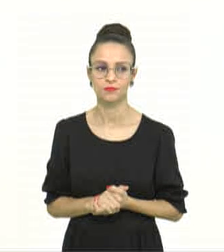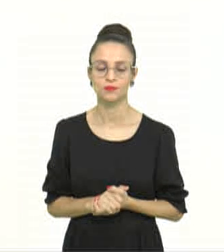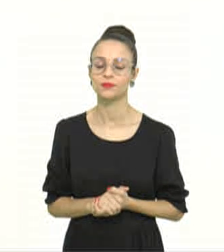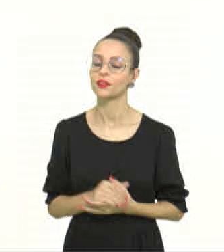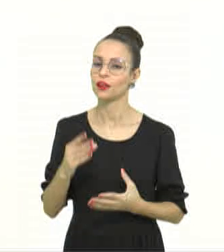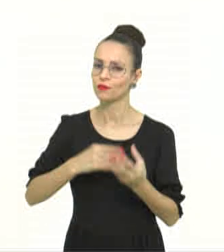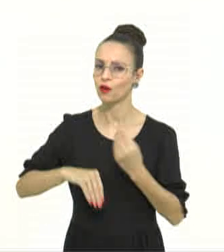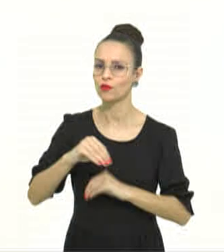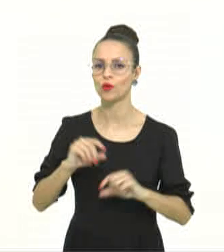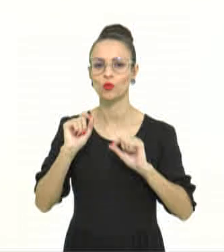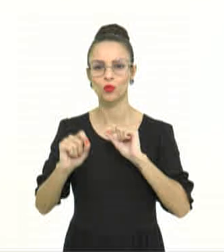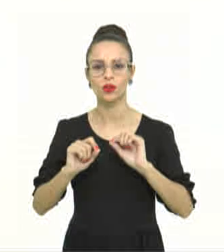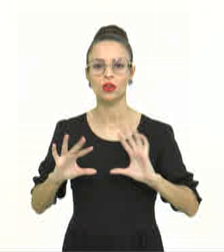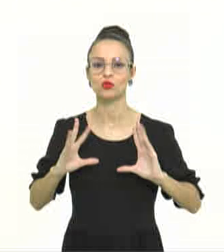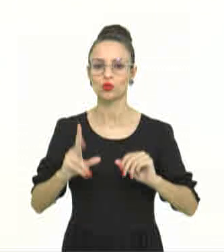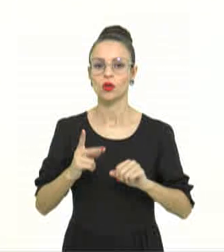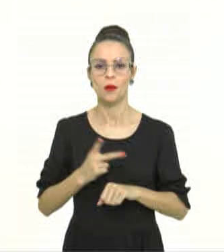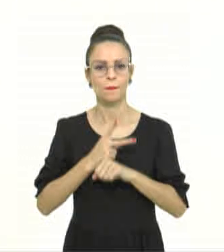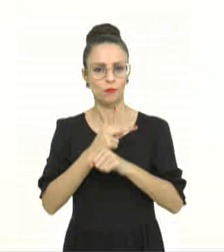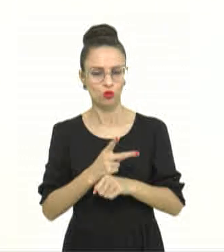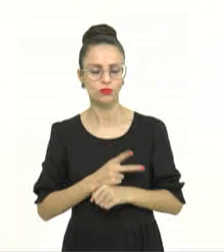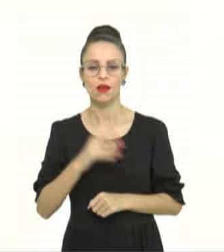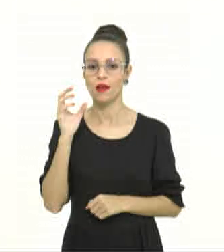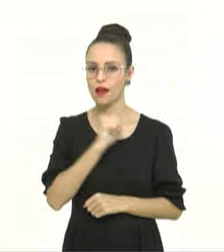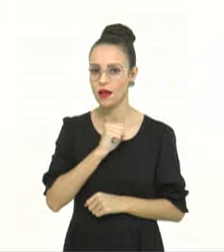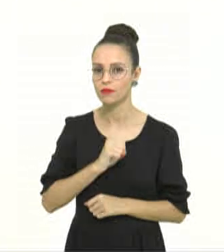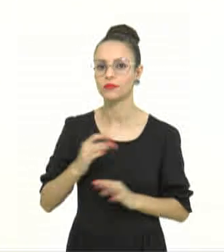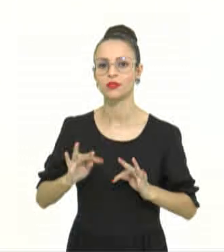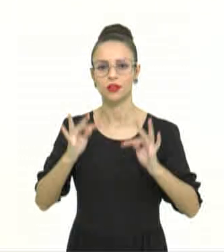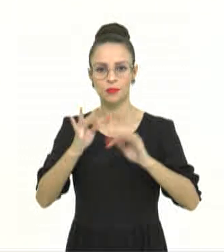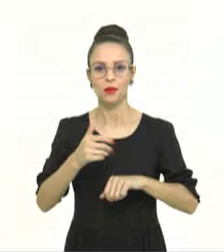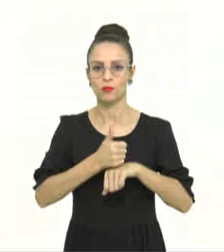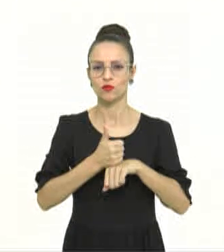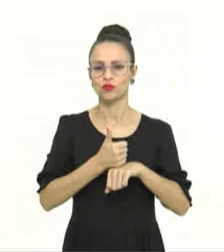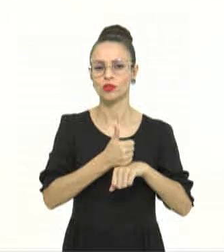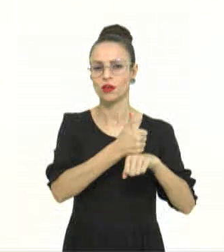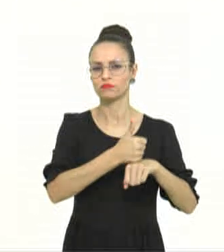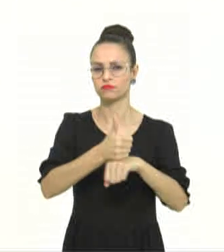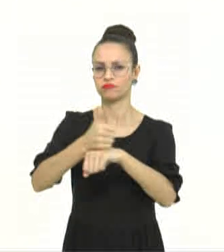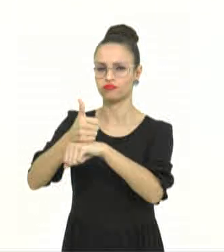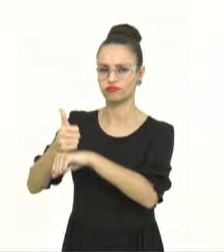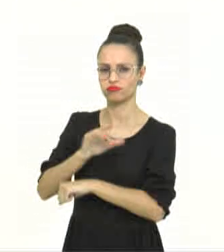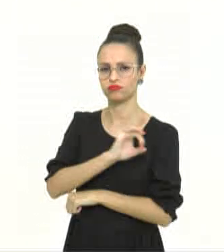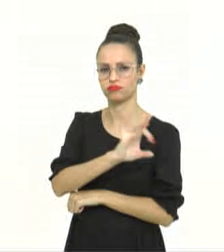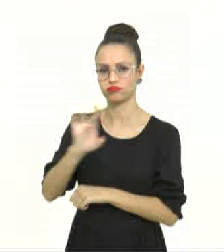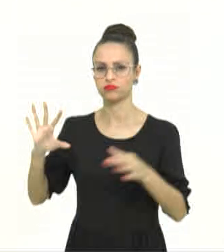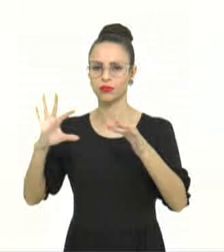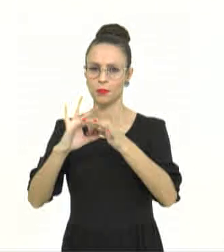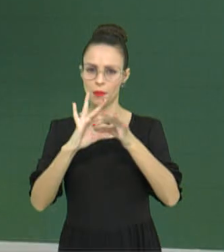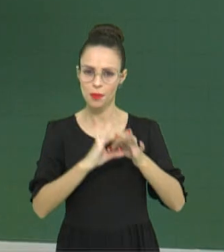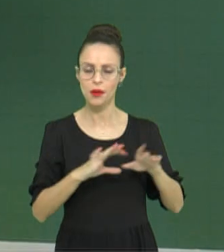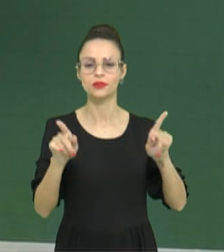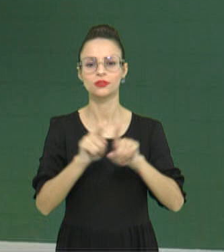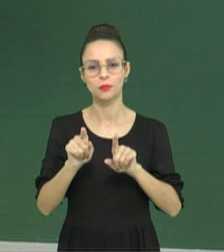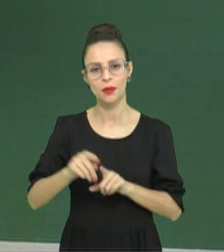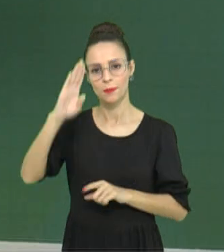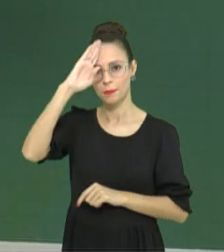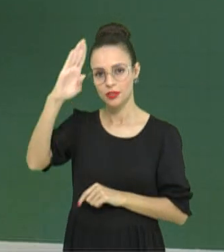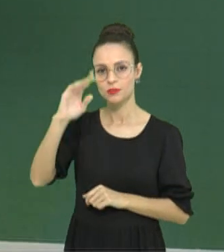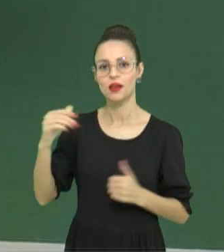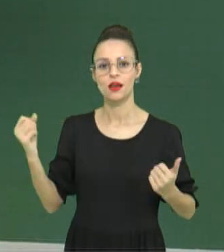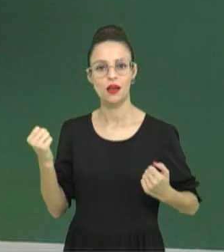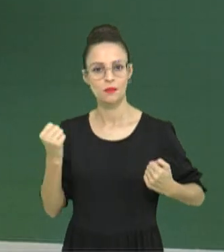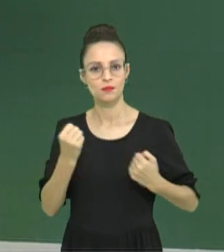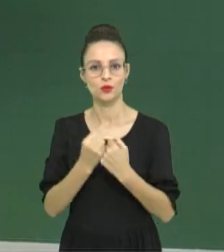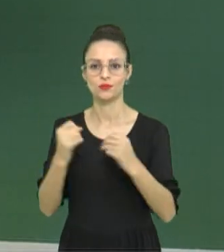envolve aí, né, tanto a busca mais rápido possível, né, a equipe multidisciplinar com os profissionais habilitados para esse tratamento e principalmente aí o